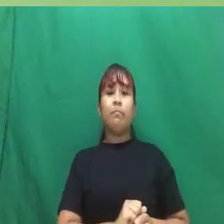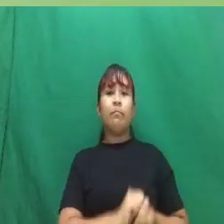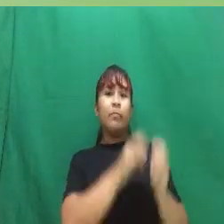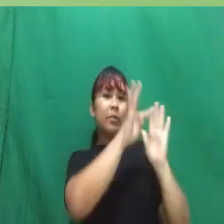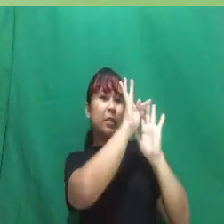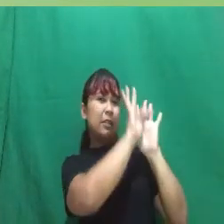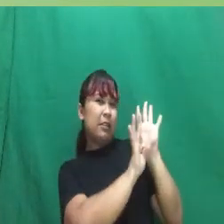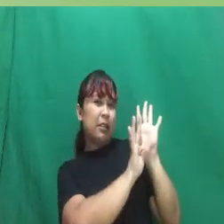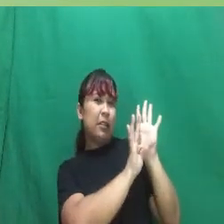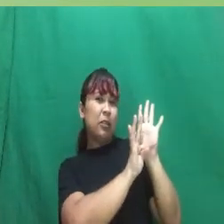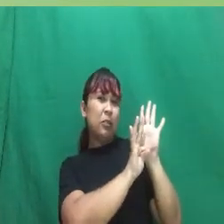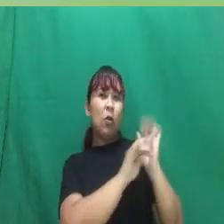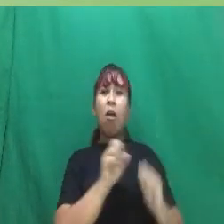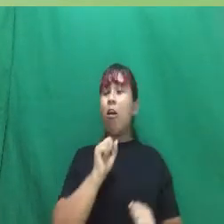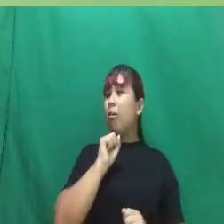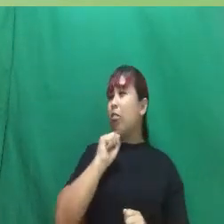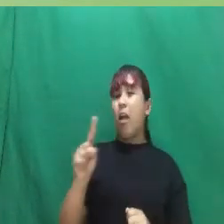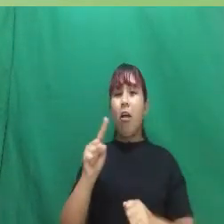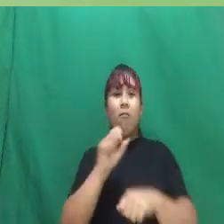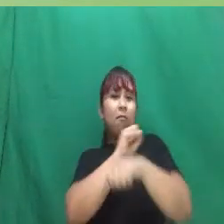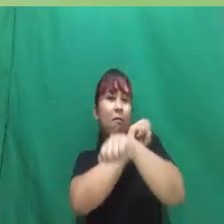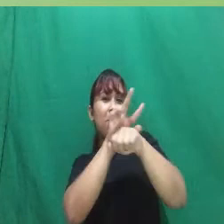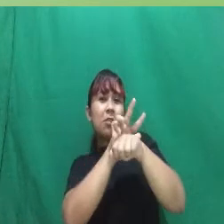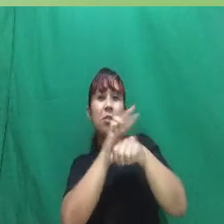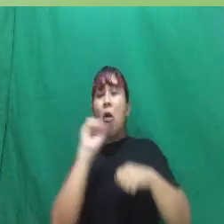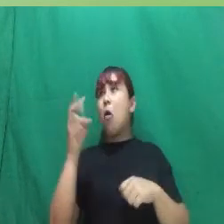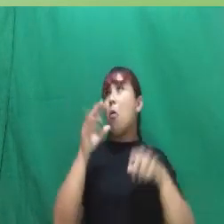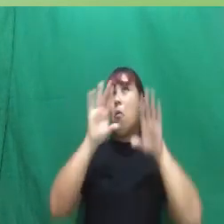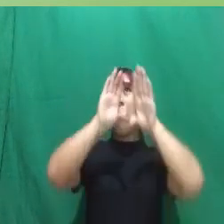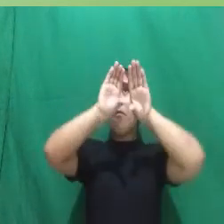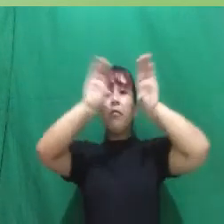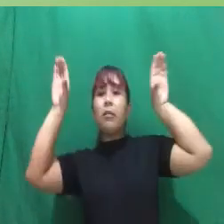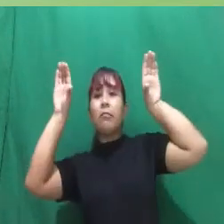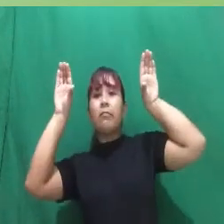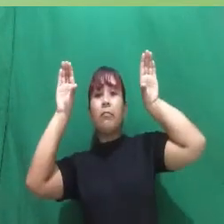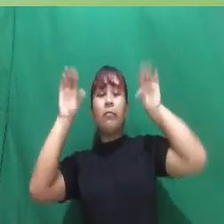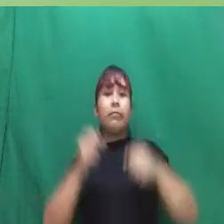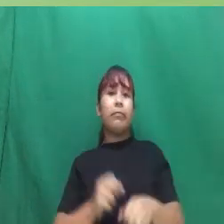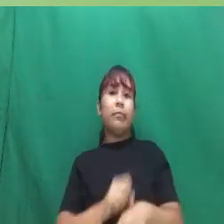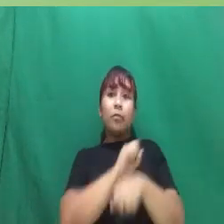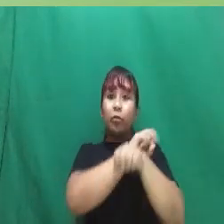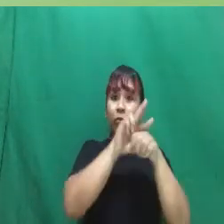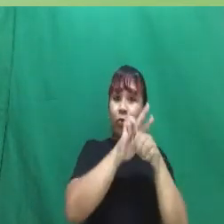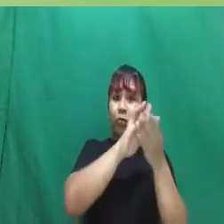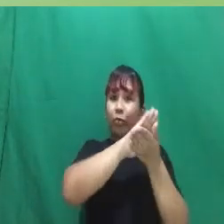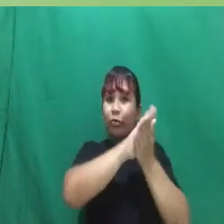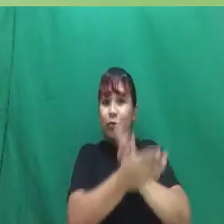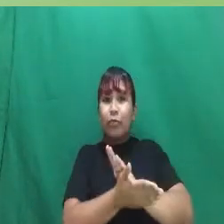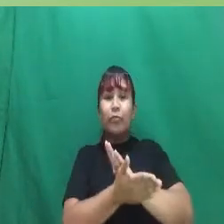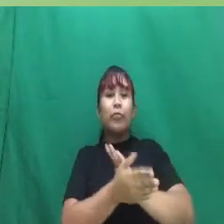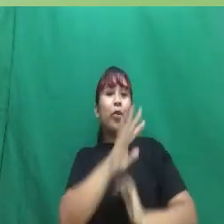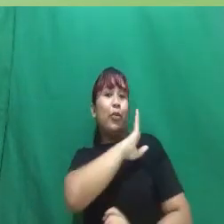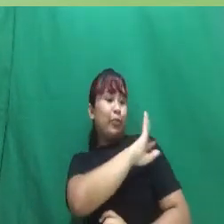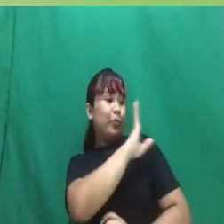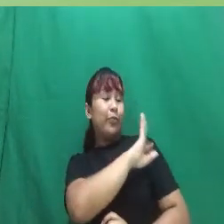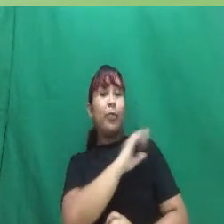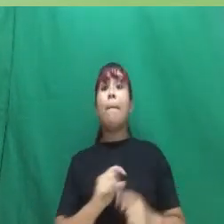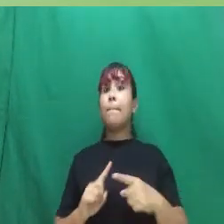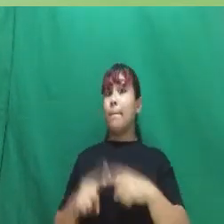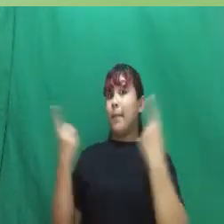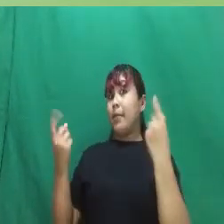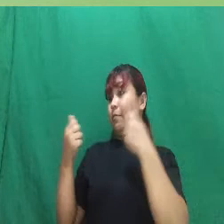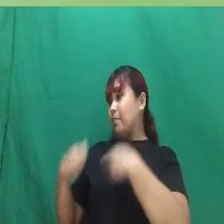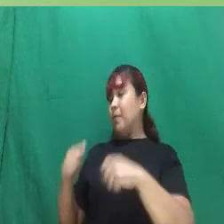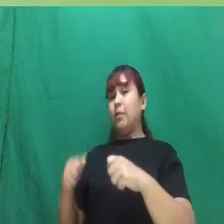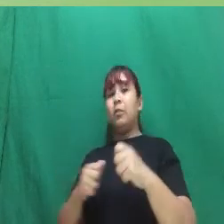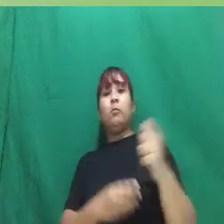é preciso denunciar o desmonte da saúde pública do Brasil. Na luta antirracista, quem é que agora que está